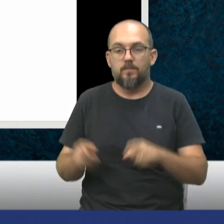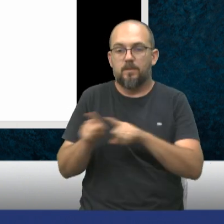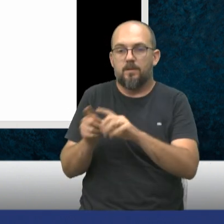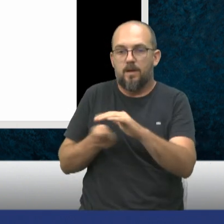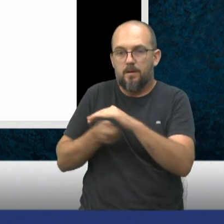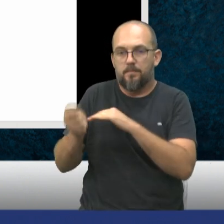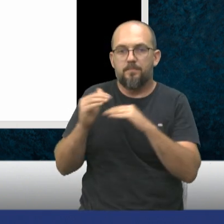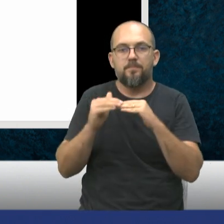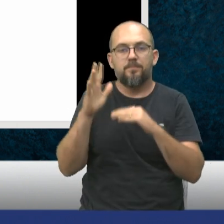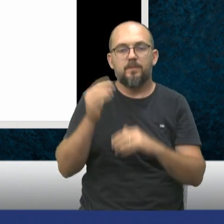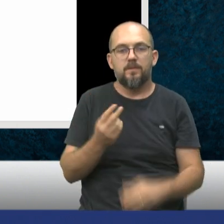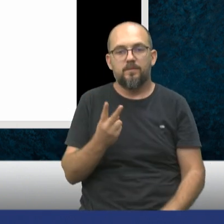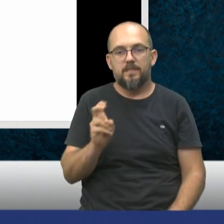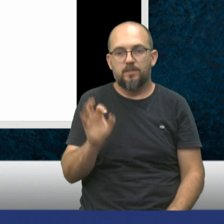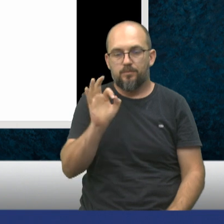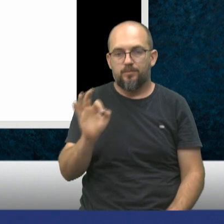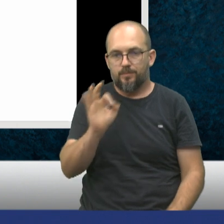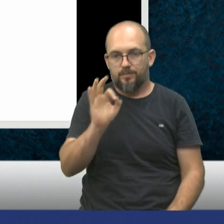mínimo 25%